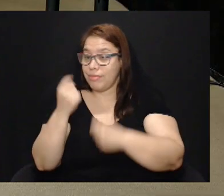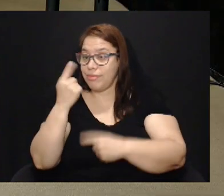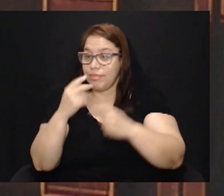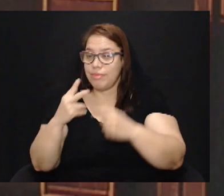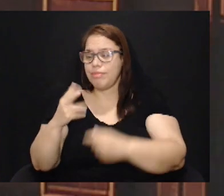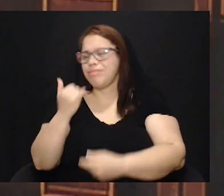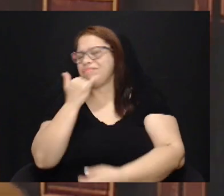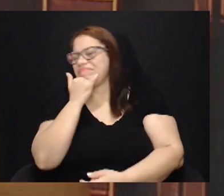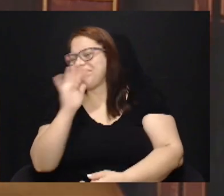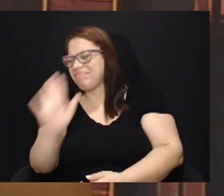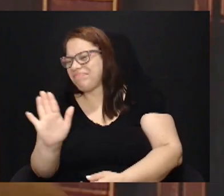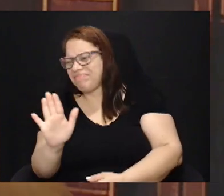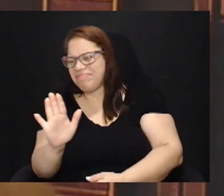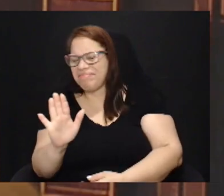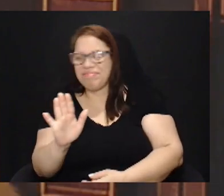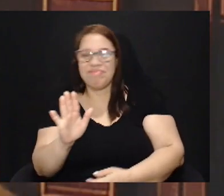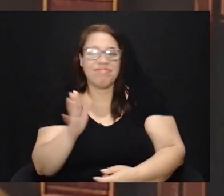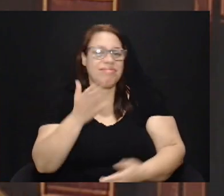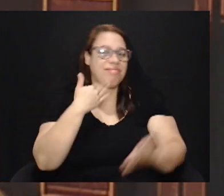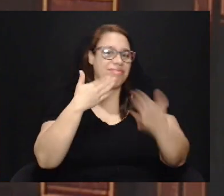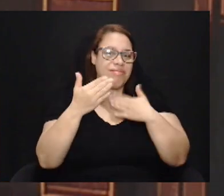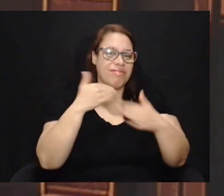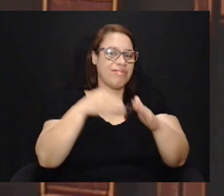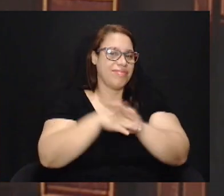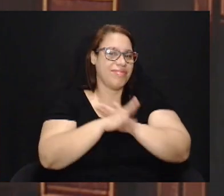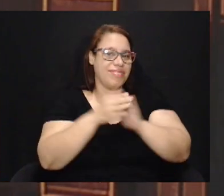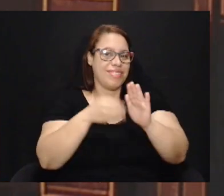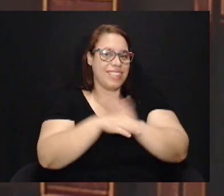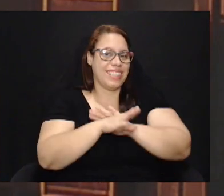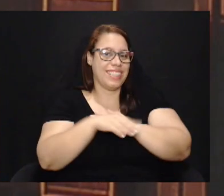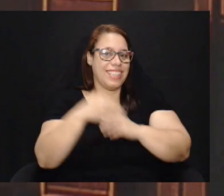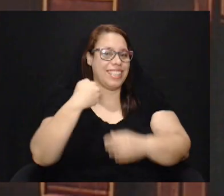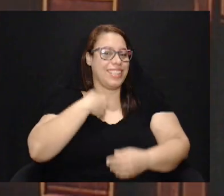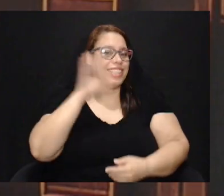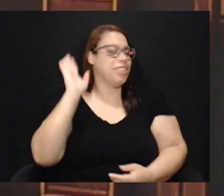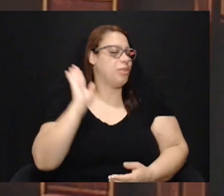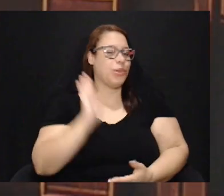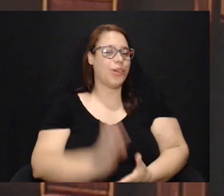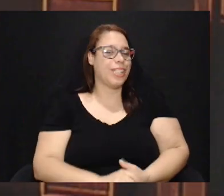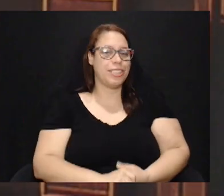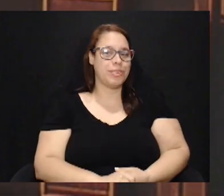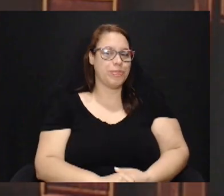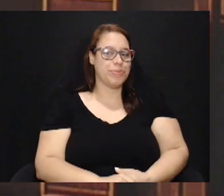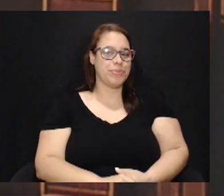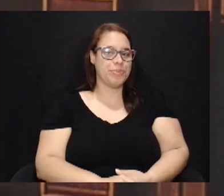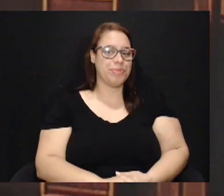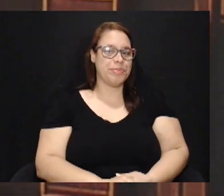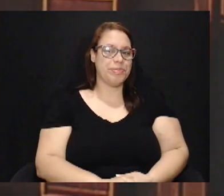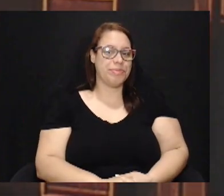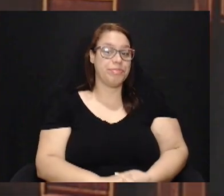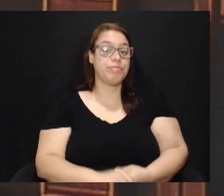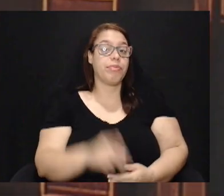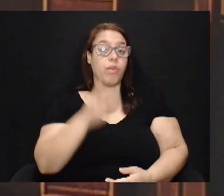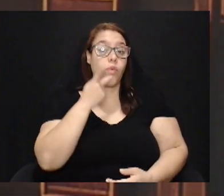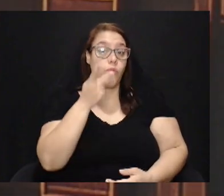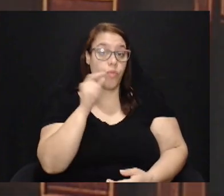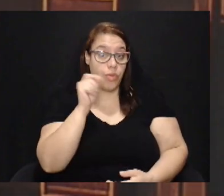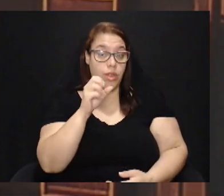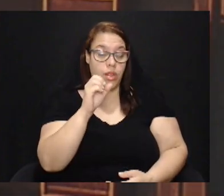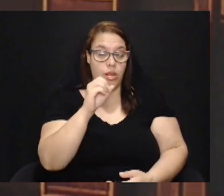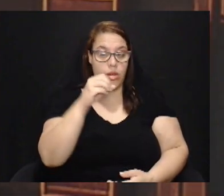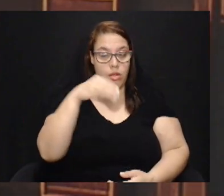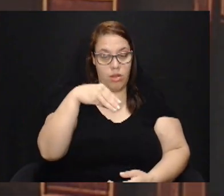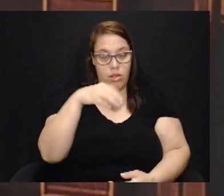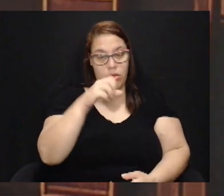Não, o papo tá tão gostoso que eu tô seguindo o fluxo aqui. O que eu queria pontuar é que a OMS, né, a Organização Mundial de